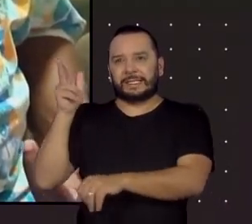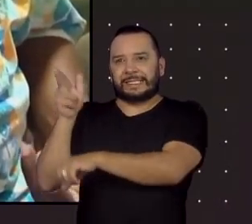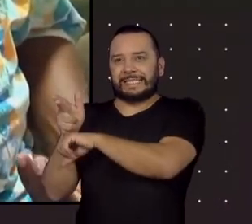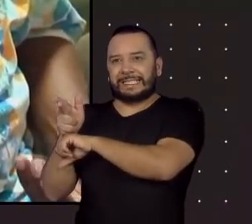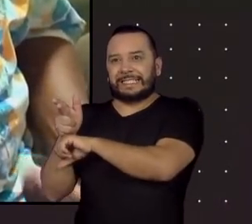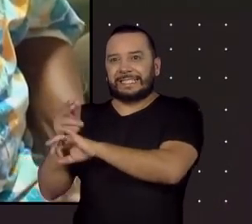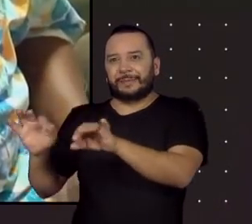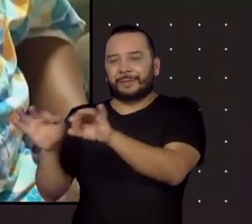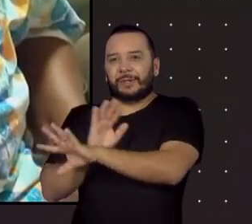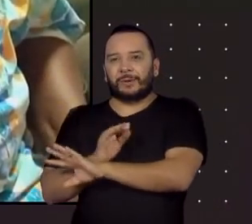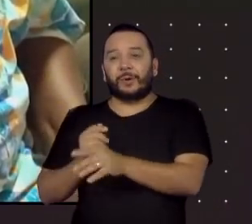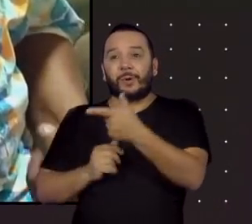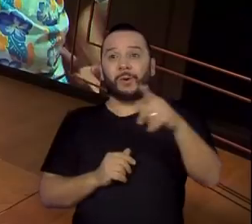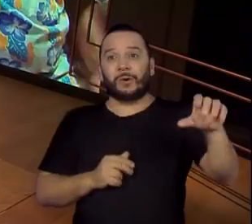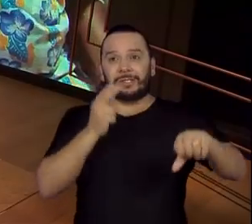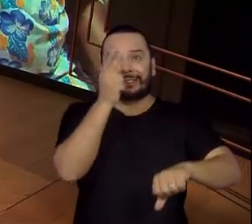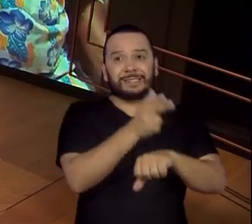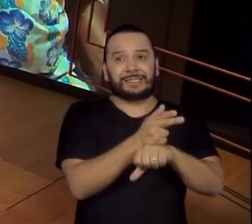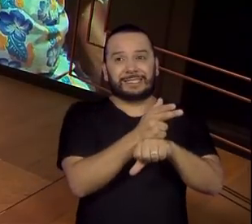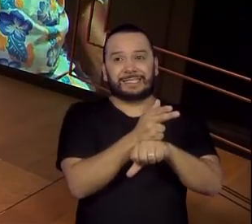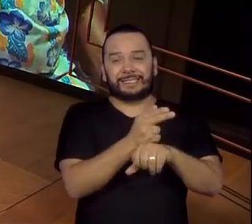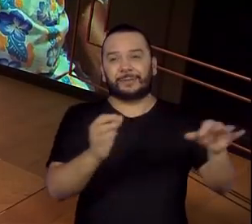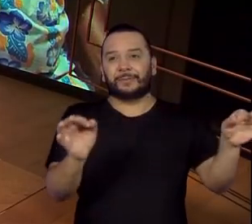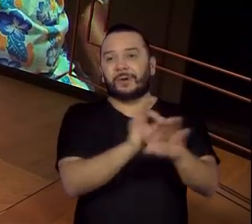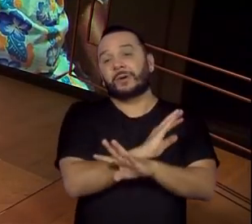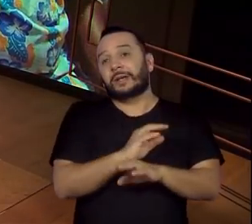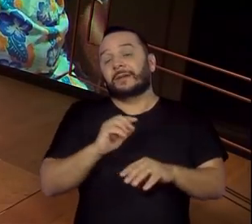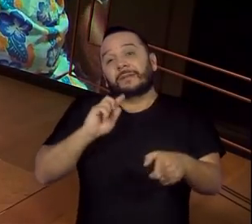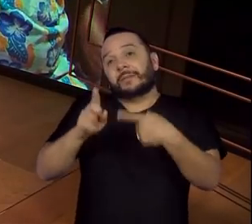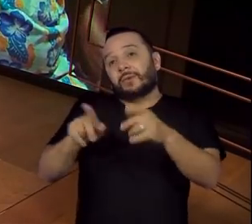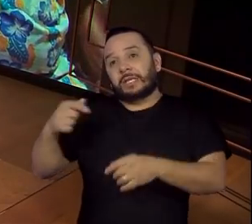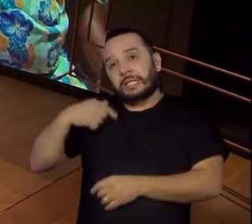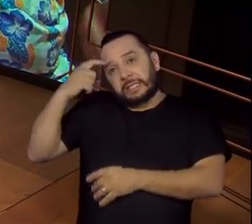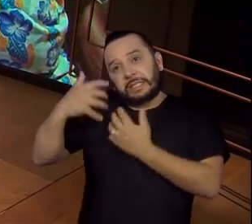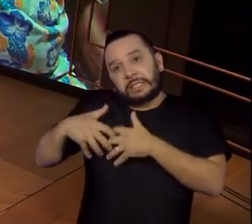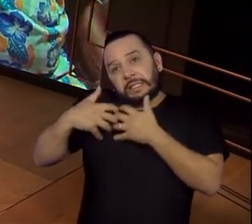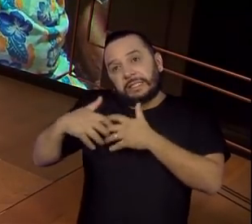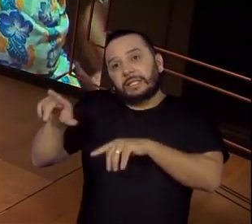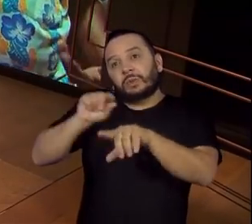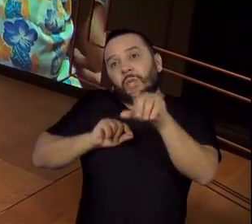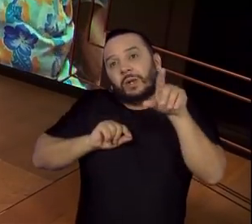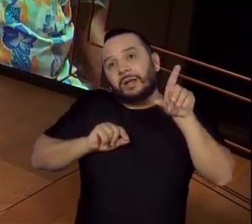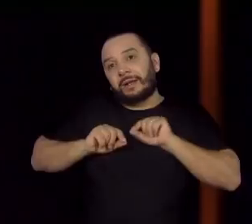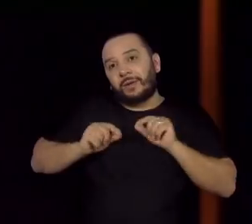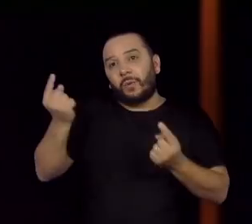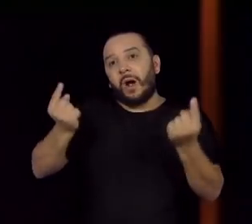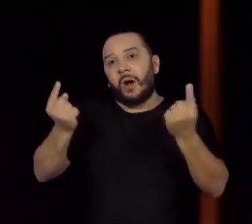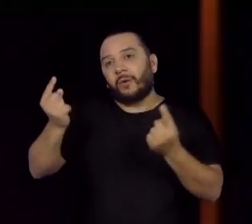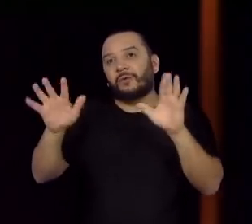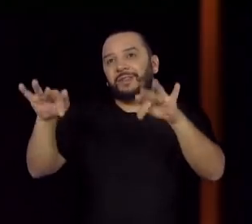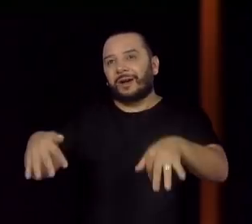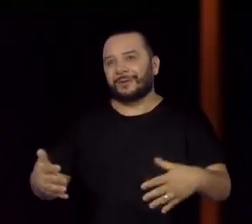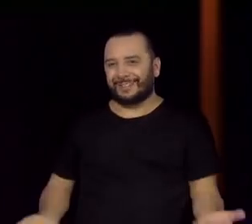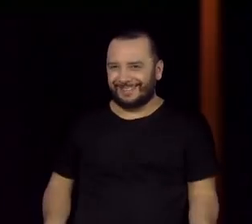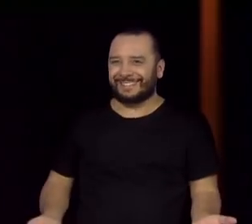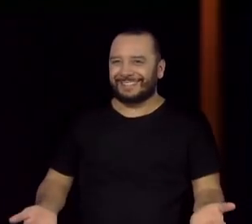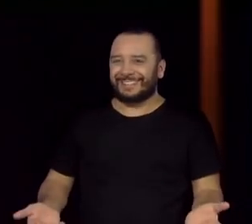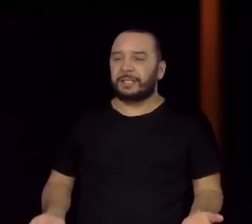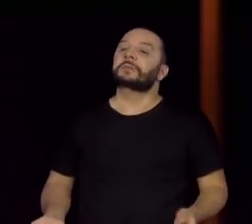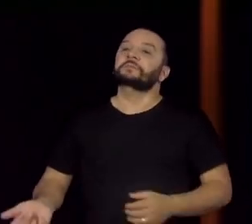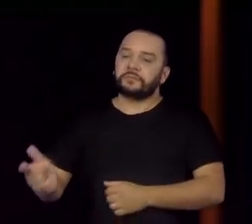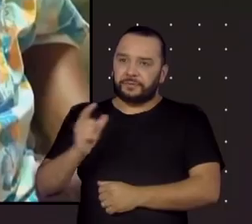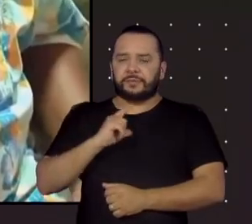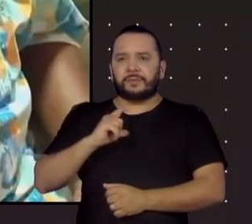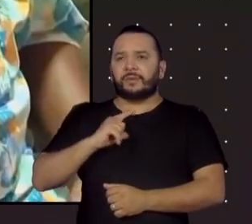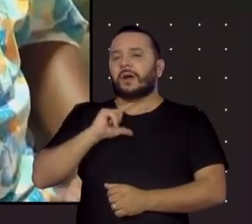verdade, o Rodésio é que era apaixonado pela Porcina. fiel escudeiro. Ele era o fiel escudeiro,